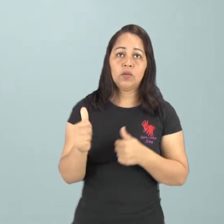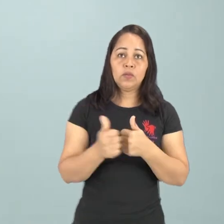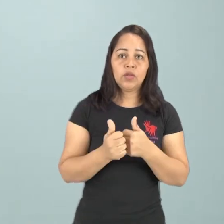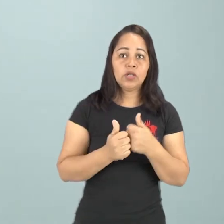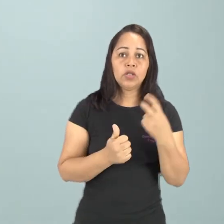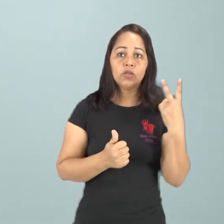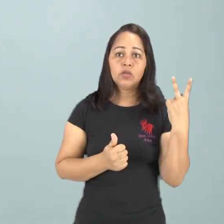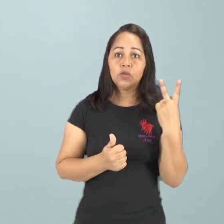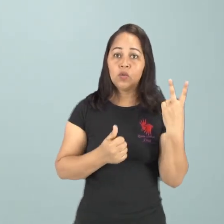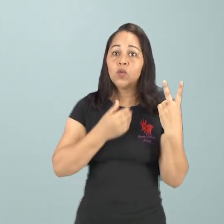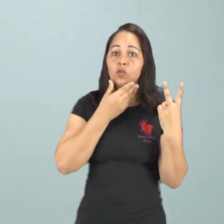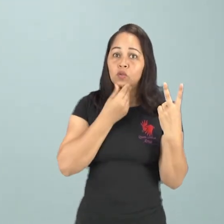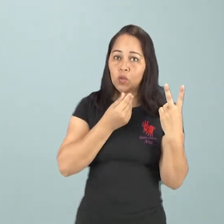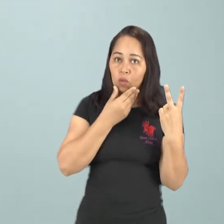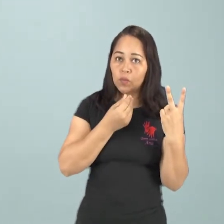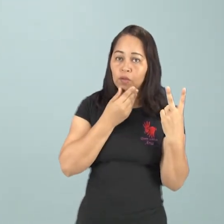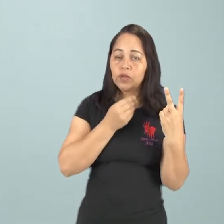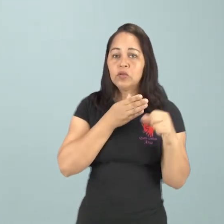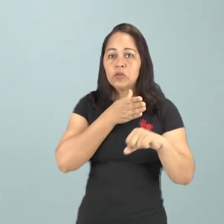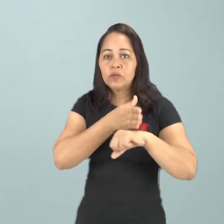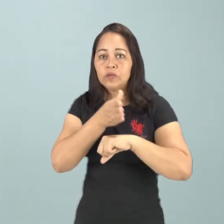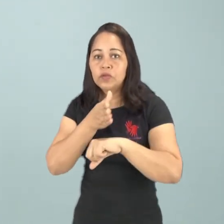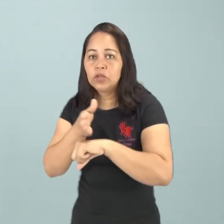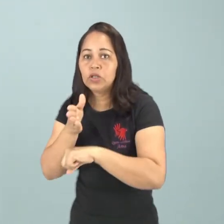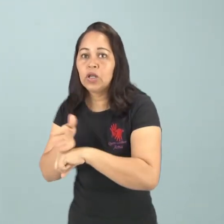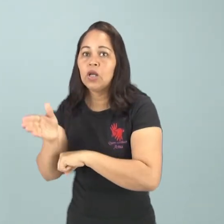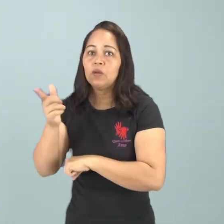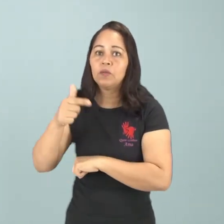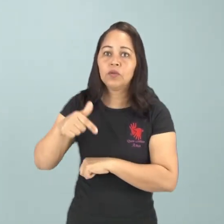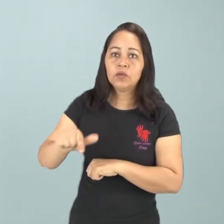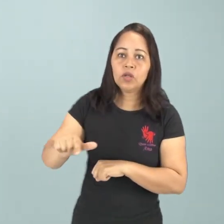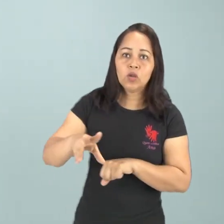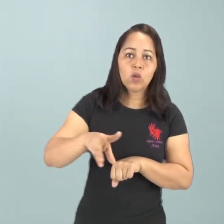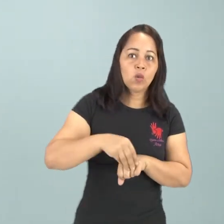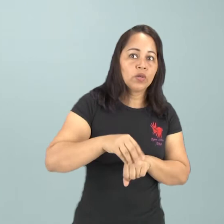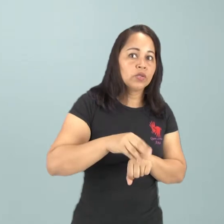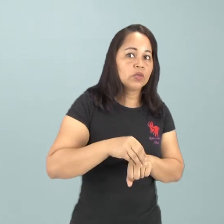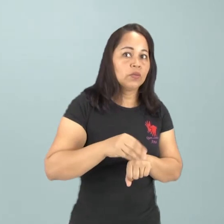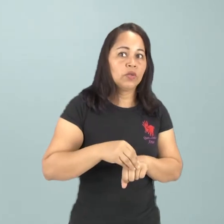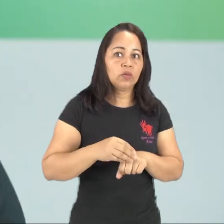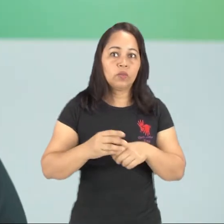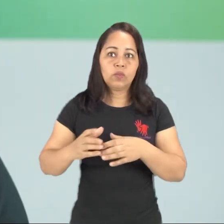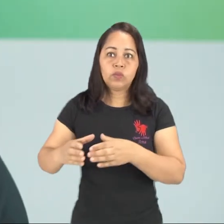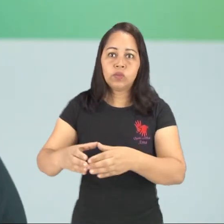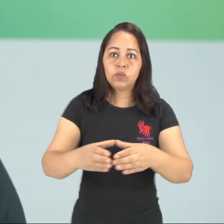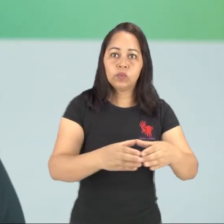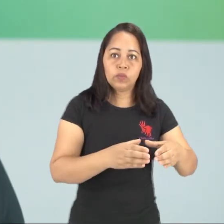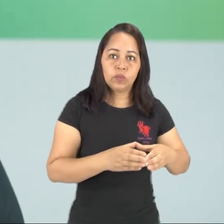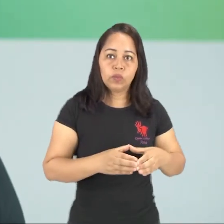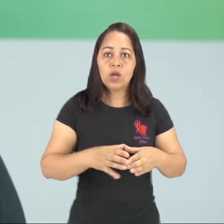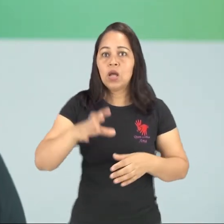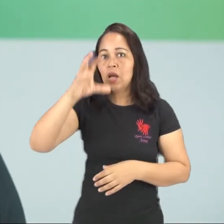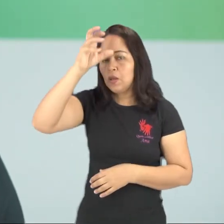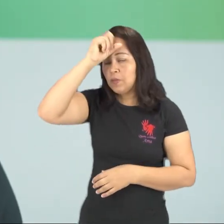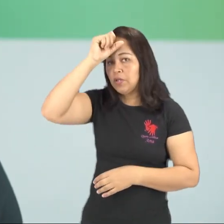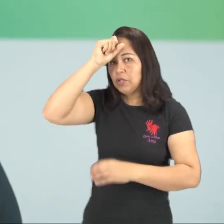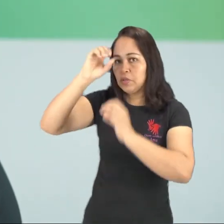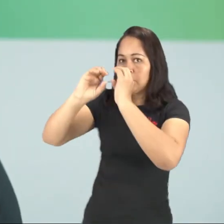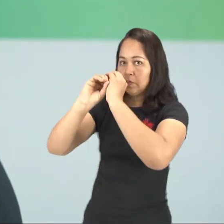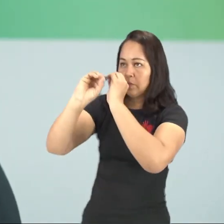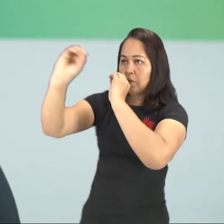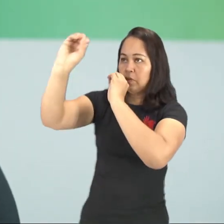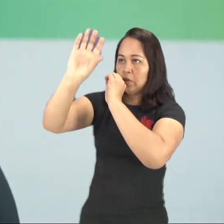homens tiveram o privilégio de visitar grandes centros de conhecimento da época e aprender sobre a astronomia